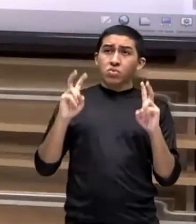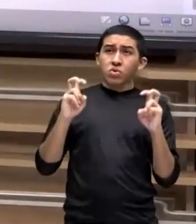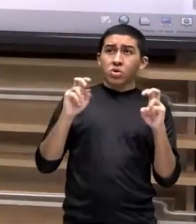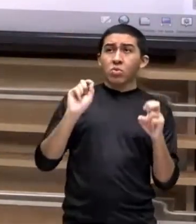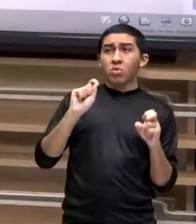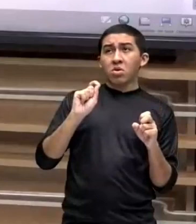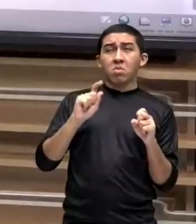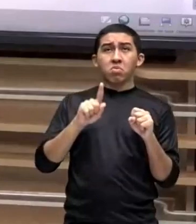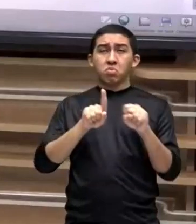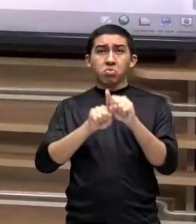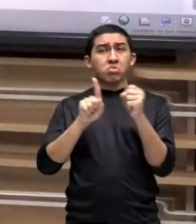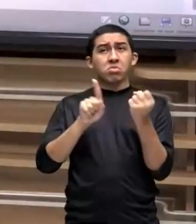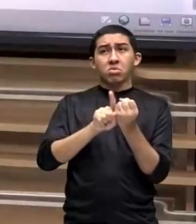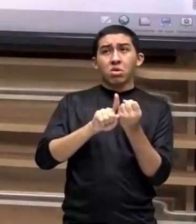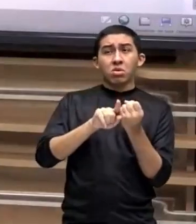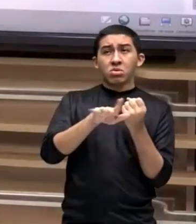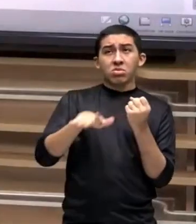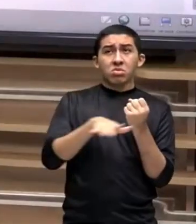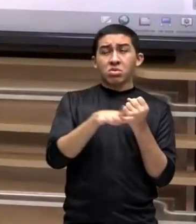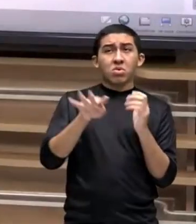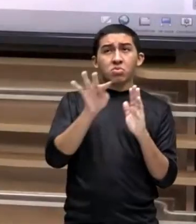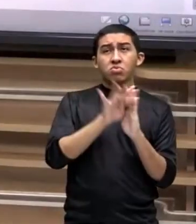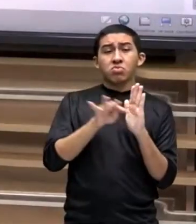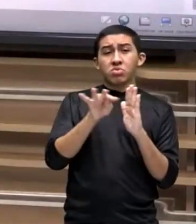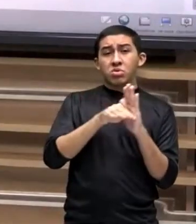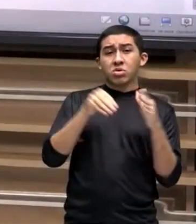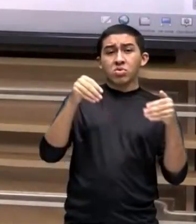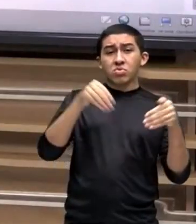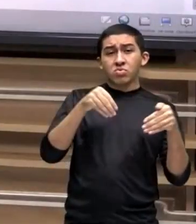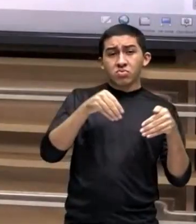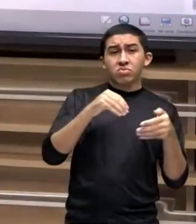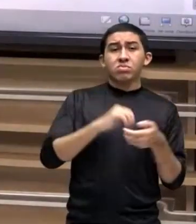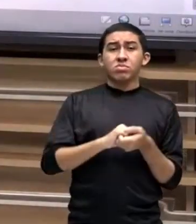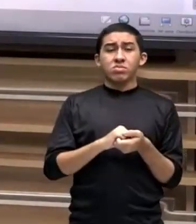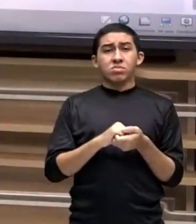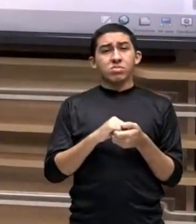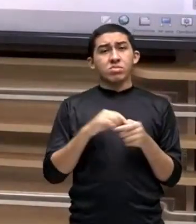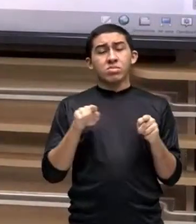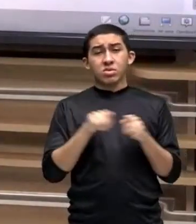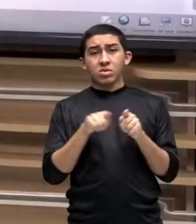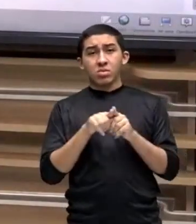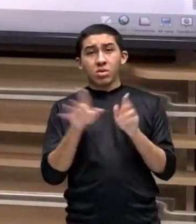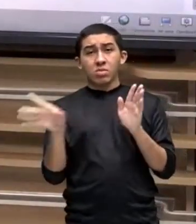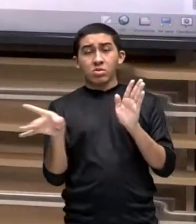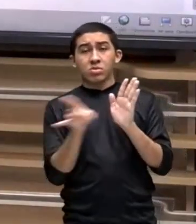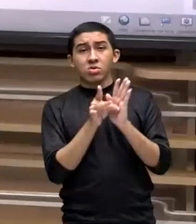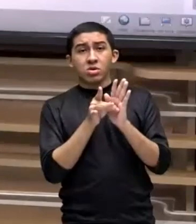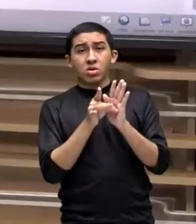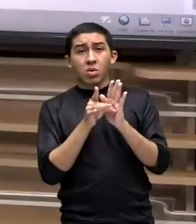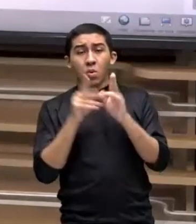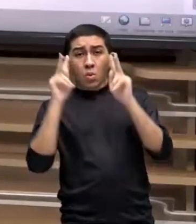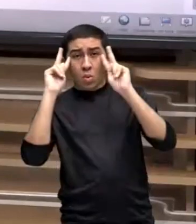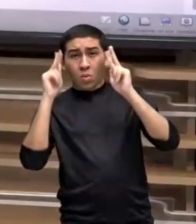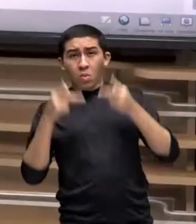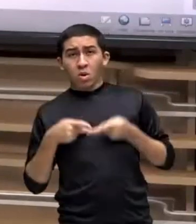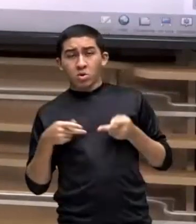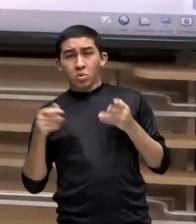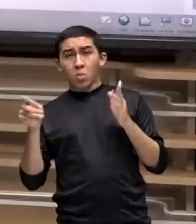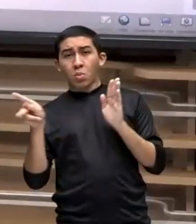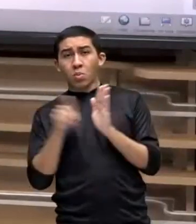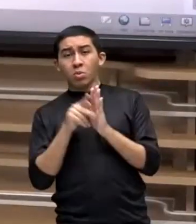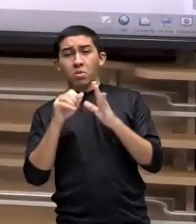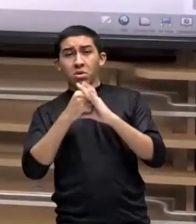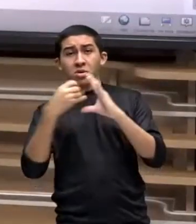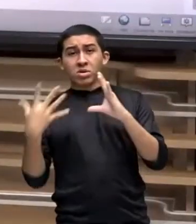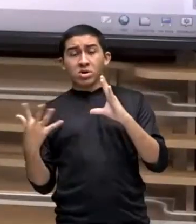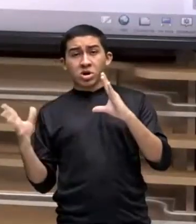determinadas situações que o texto explora. Da mesma maneira, essa personificação, né, quando atribui uma ação humana a outros elementos,